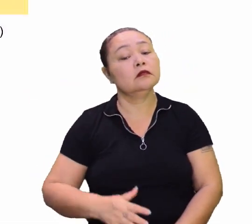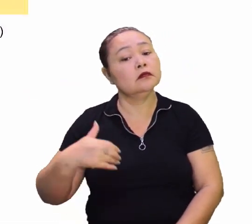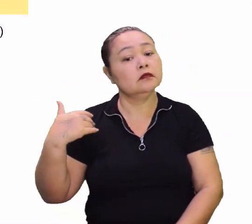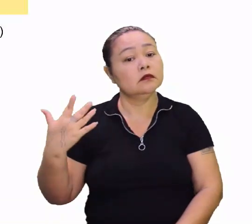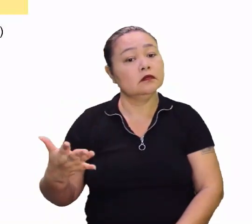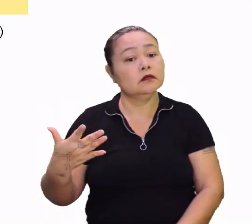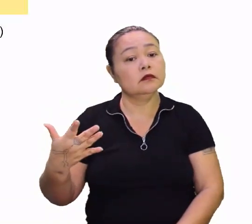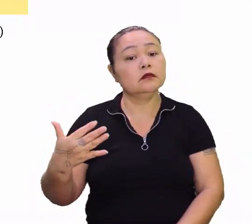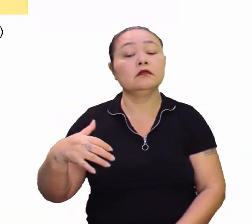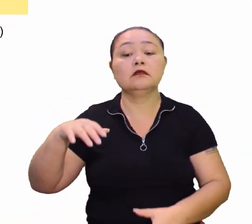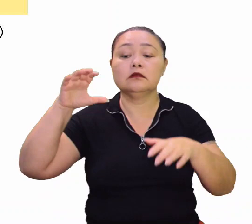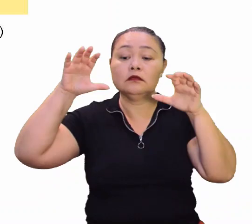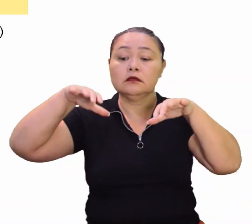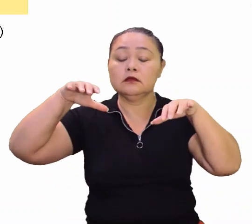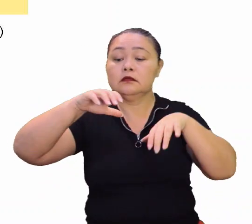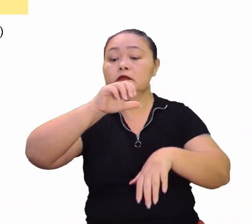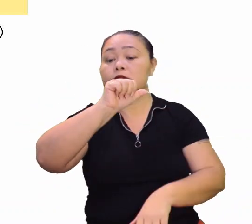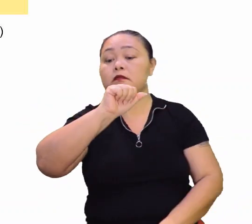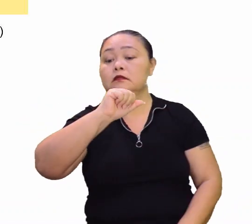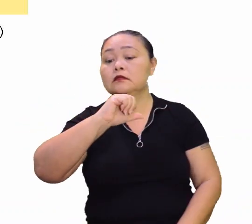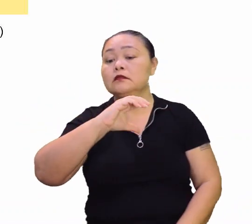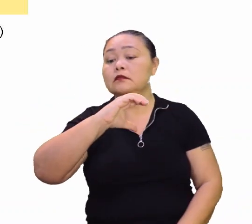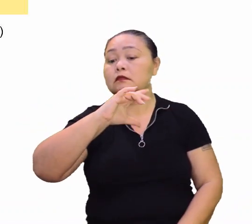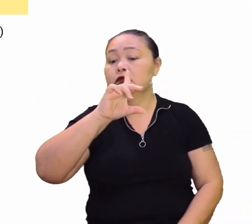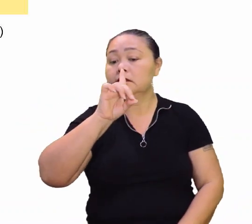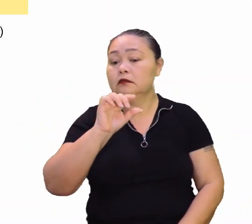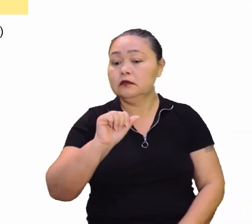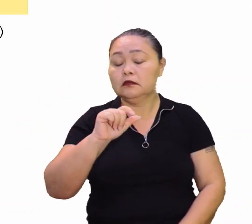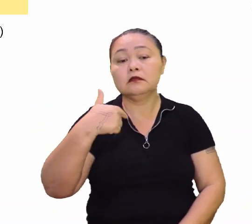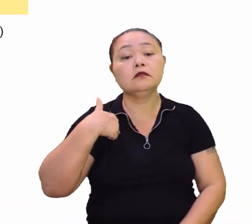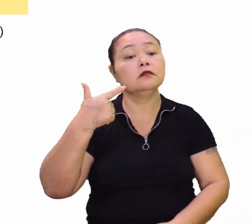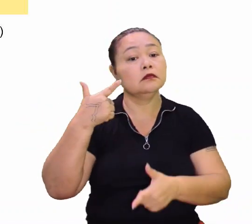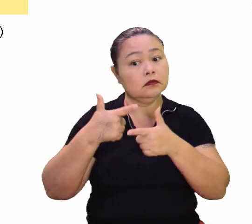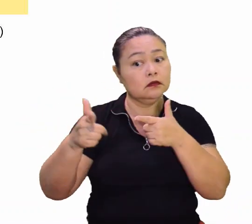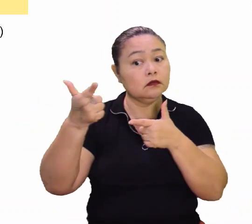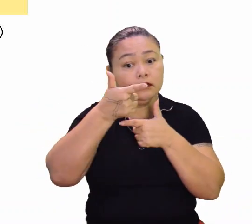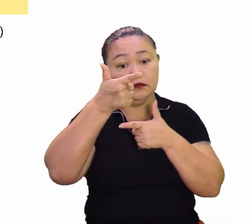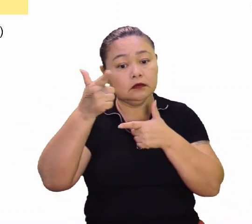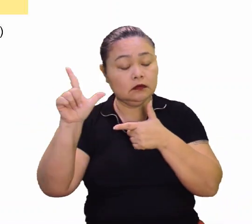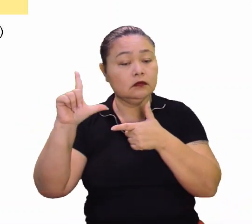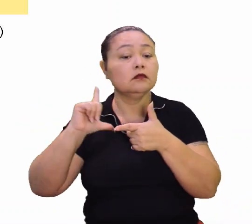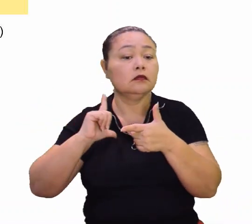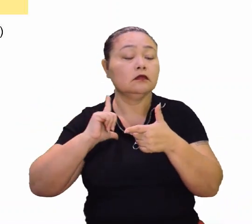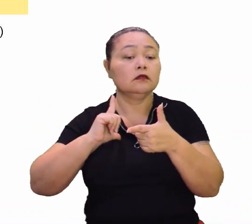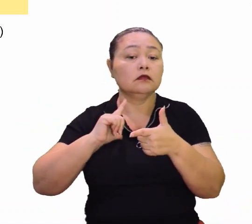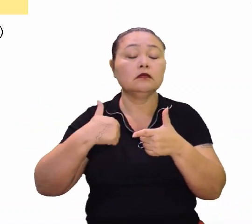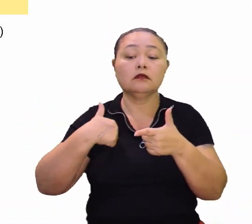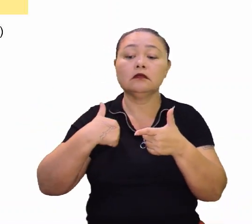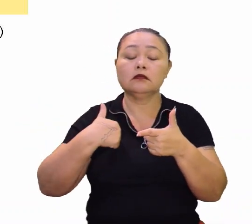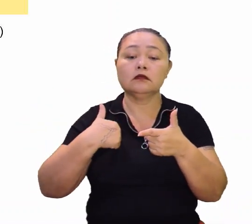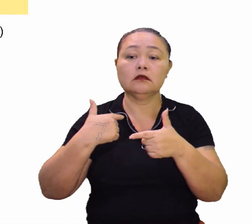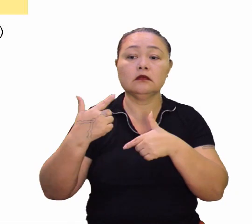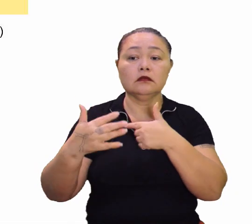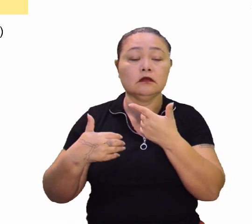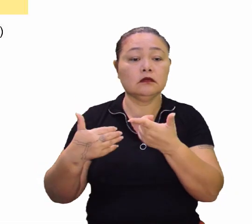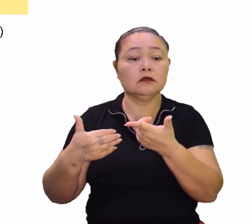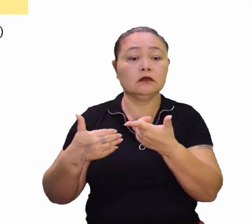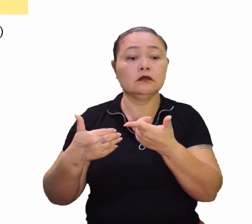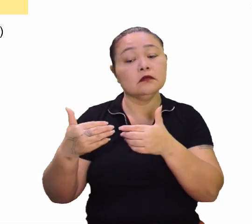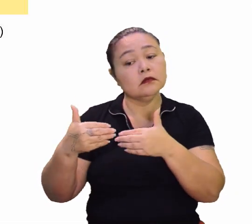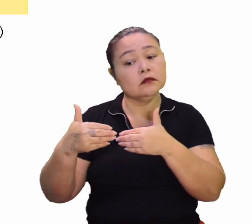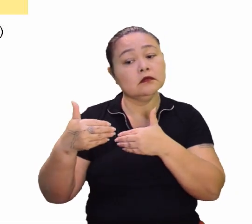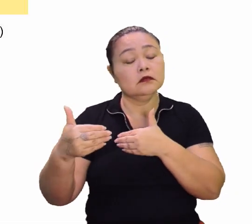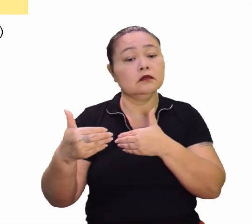Vamos lá? Chuva ácida. Outro problema aí também que acaba sendo afetado